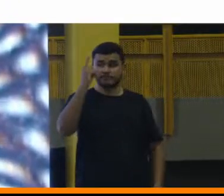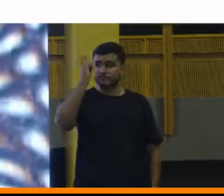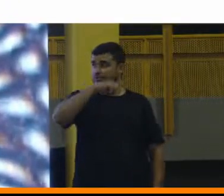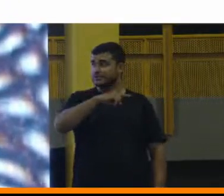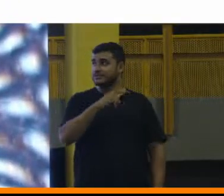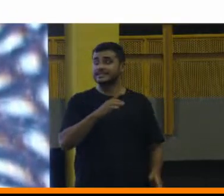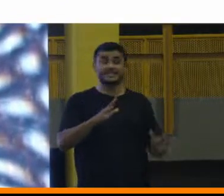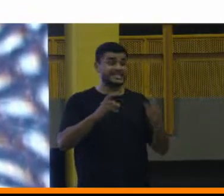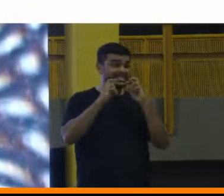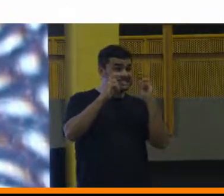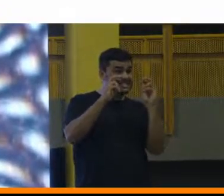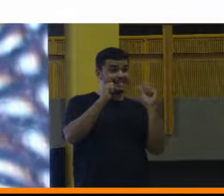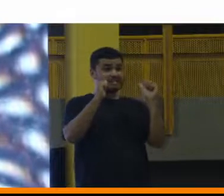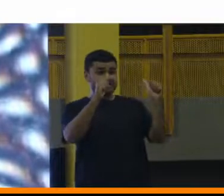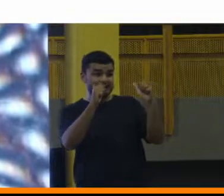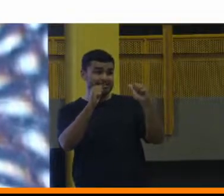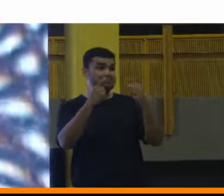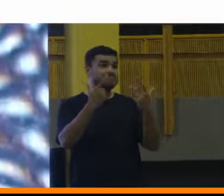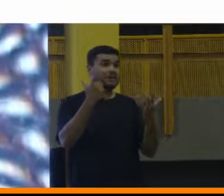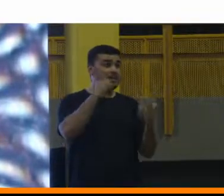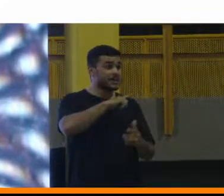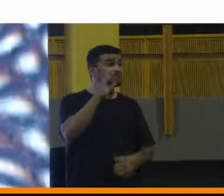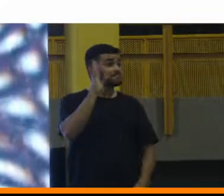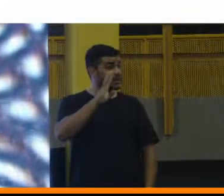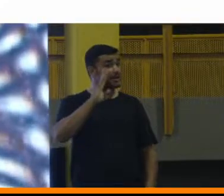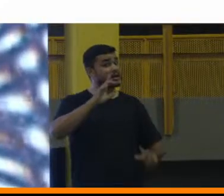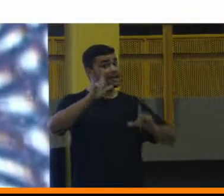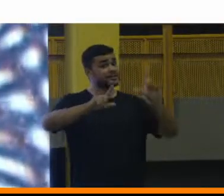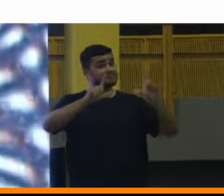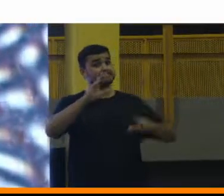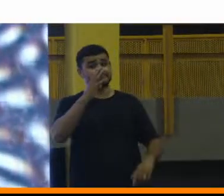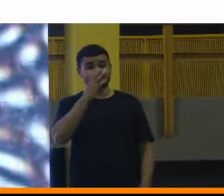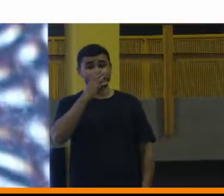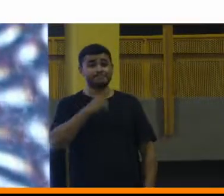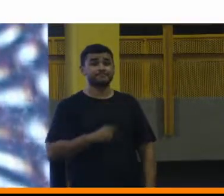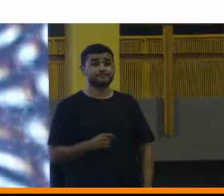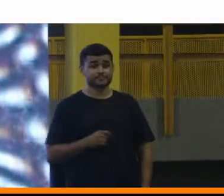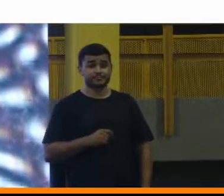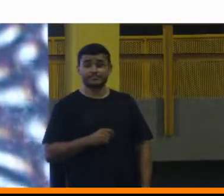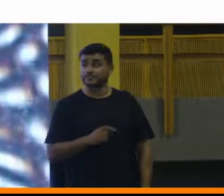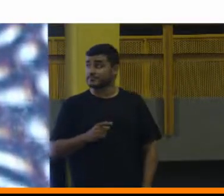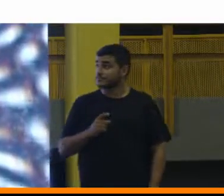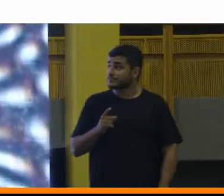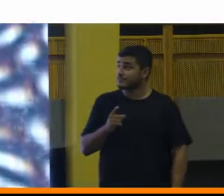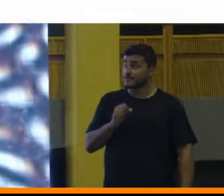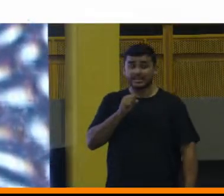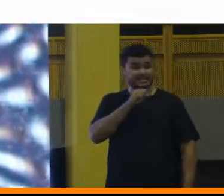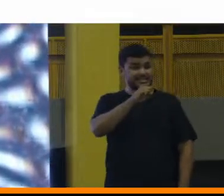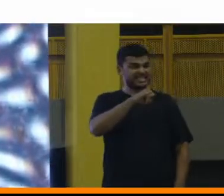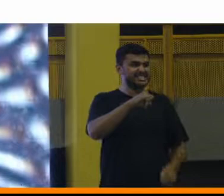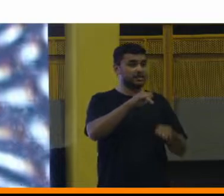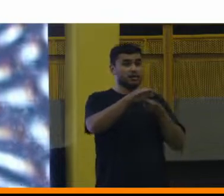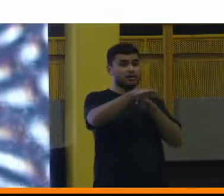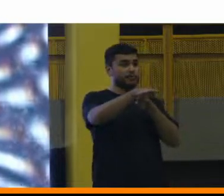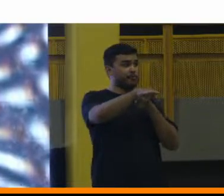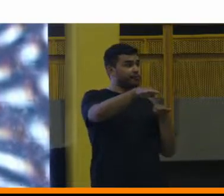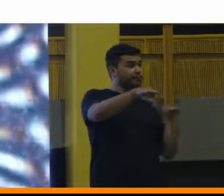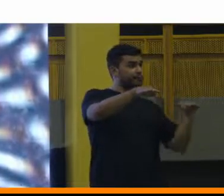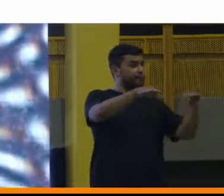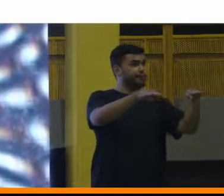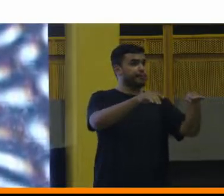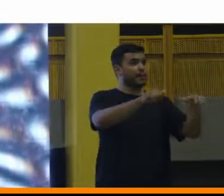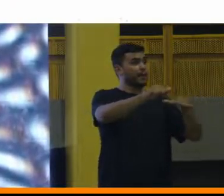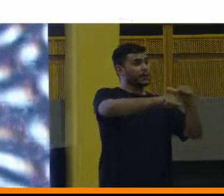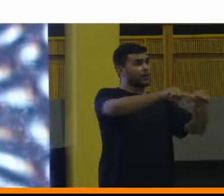feliz. Ih, é bom. E quando um para no pit stop que o outro bate, diz, rapaz, toda vez que